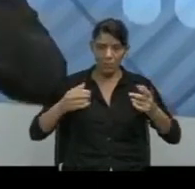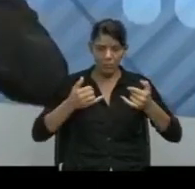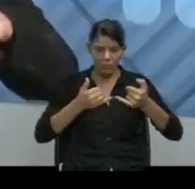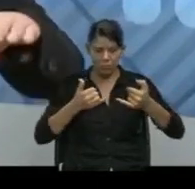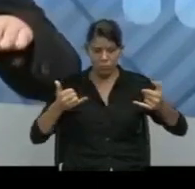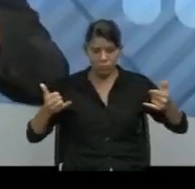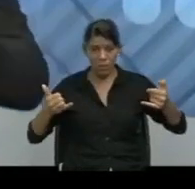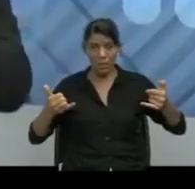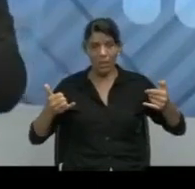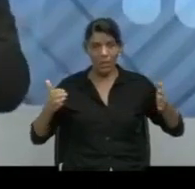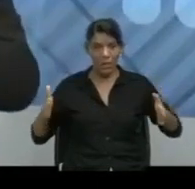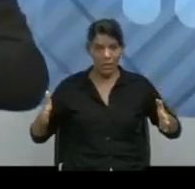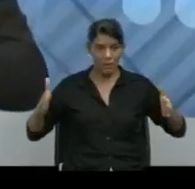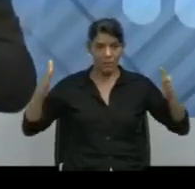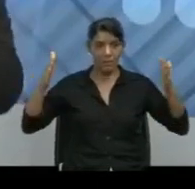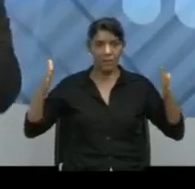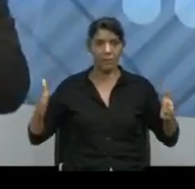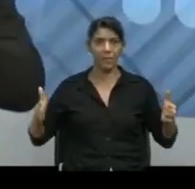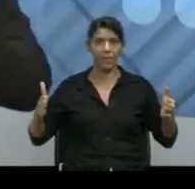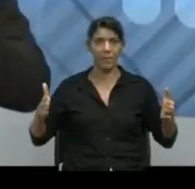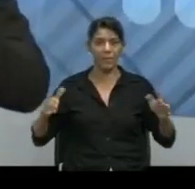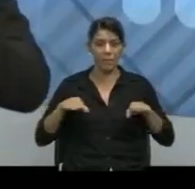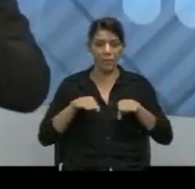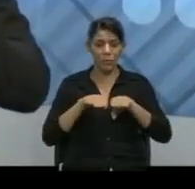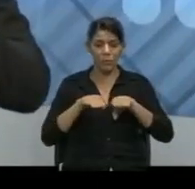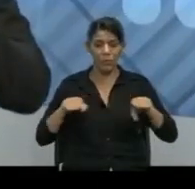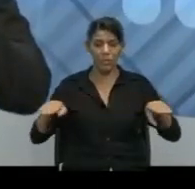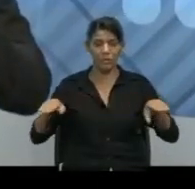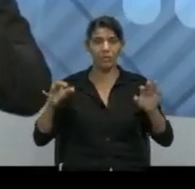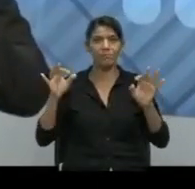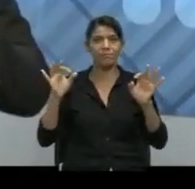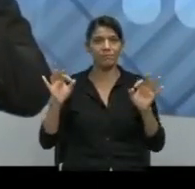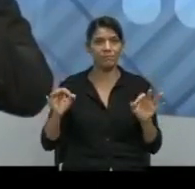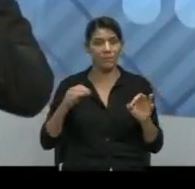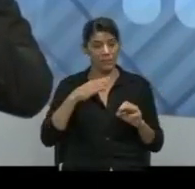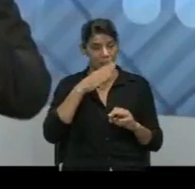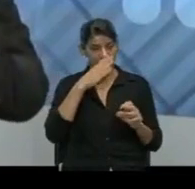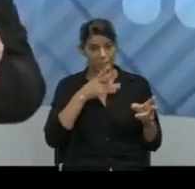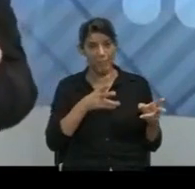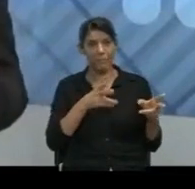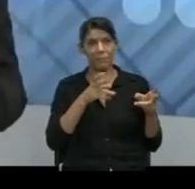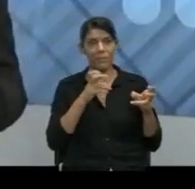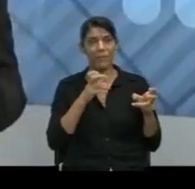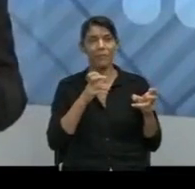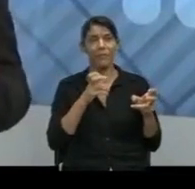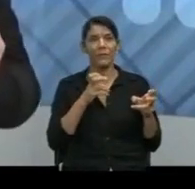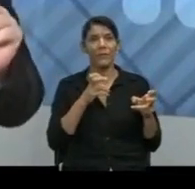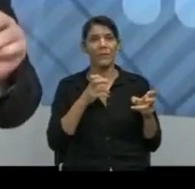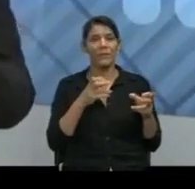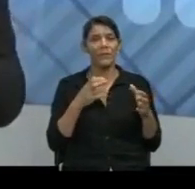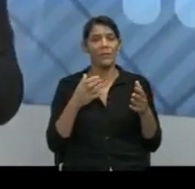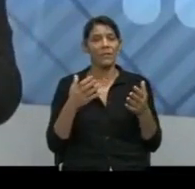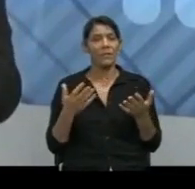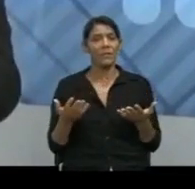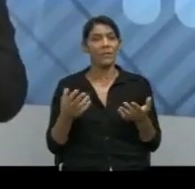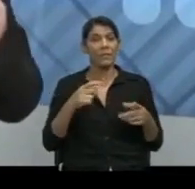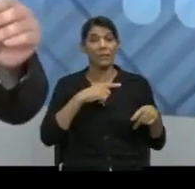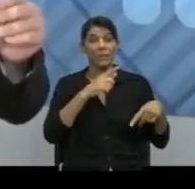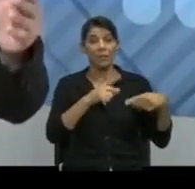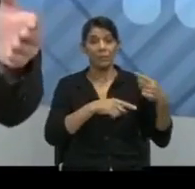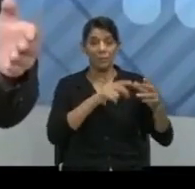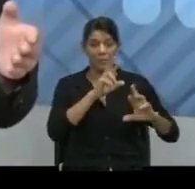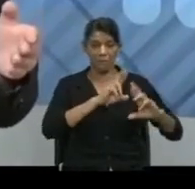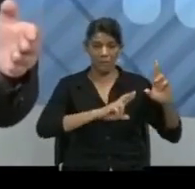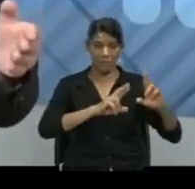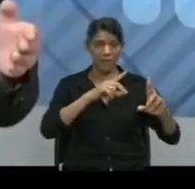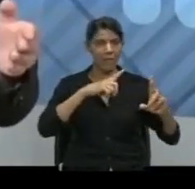nível, as tabeiras estão nos mesmos níveis, tá? Tem que ser observado isso também. E após verificar